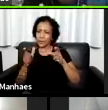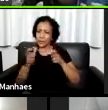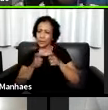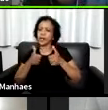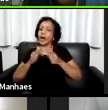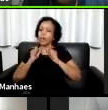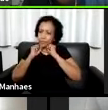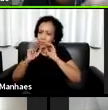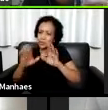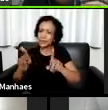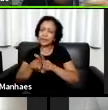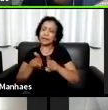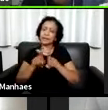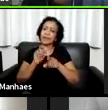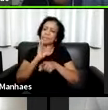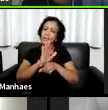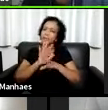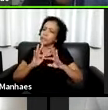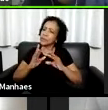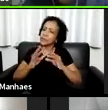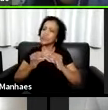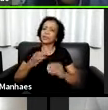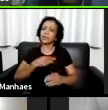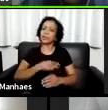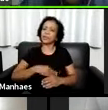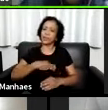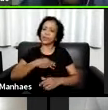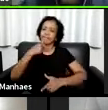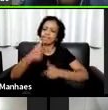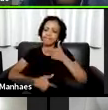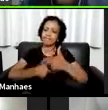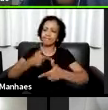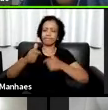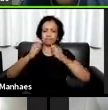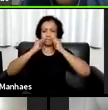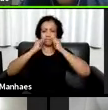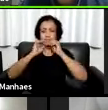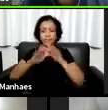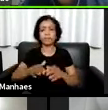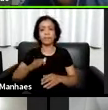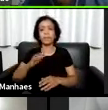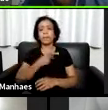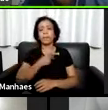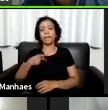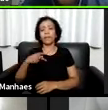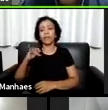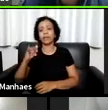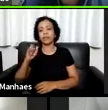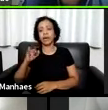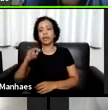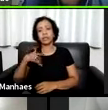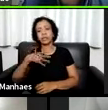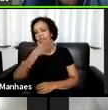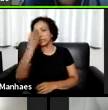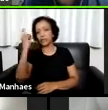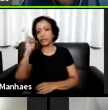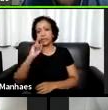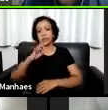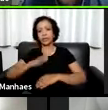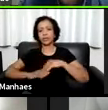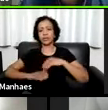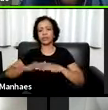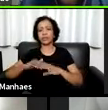pastores, para ministrar nesse tempo, aos missionários que estão na linha de frente. E aí, pastor Isaías, não podemos esquecer, a gente fala dos profissionais de saúde,